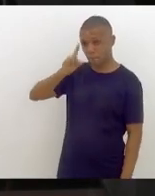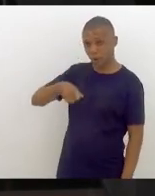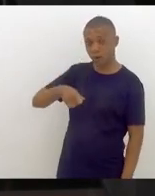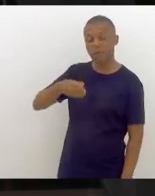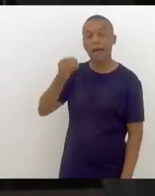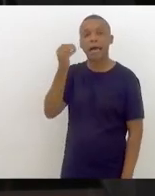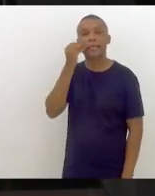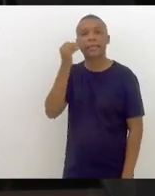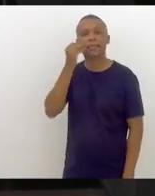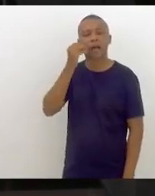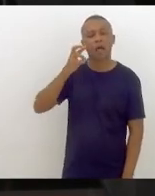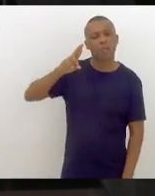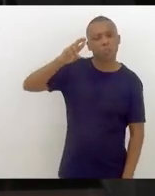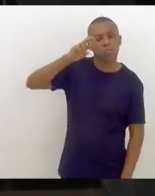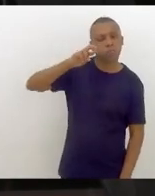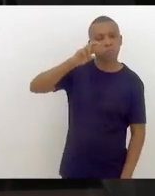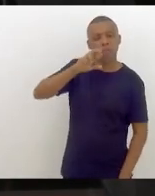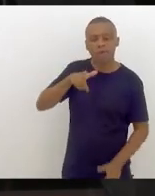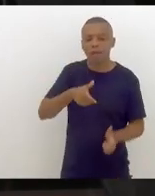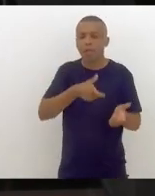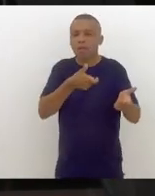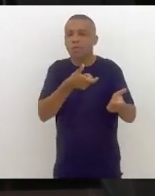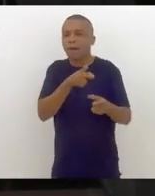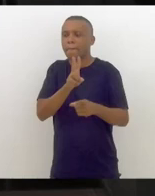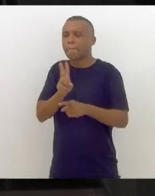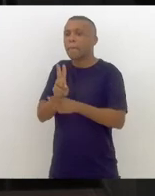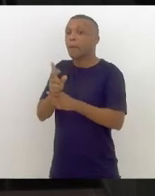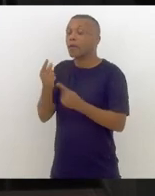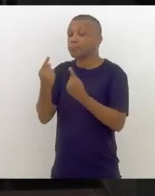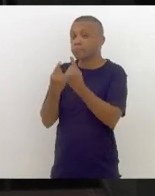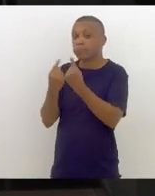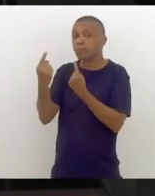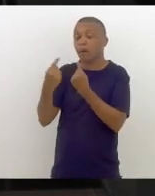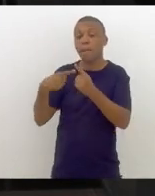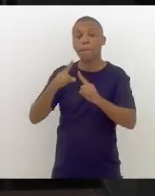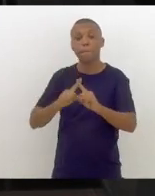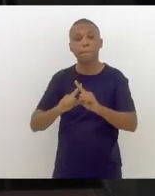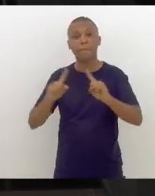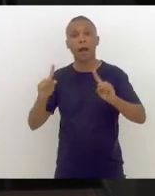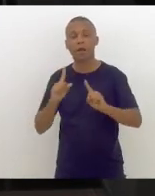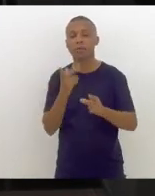blitz em estradas mas as urnas eletrônicas